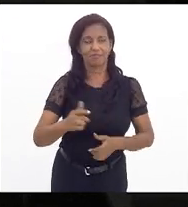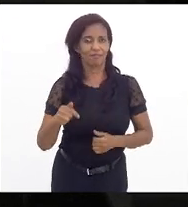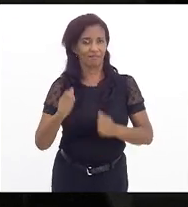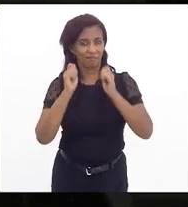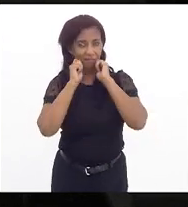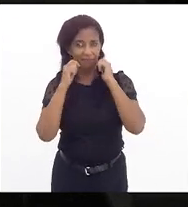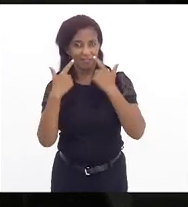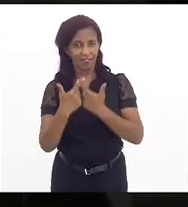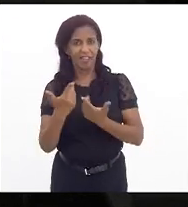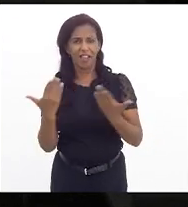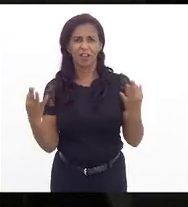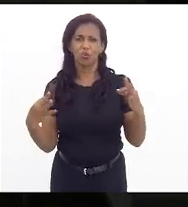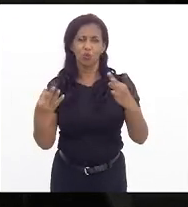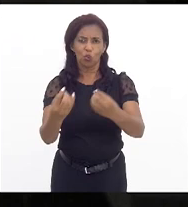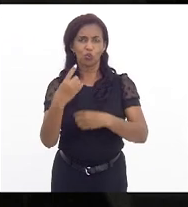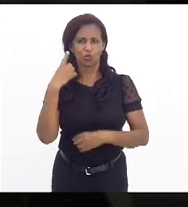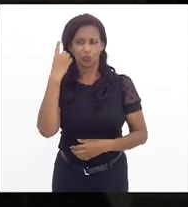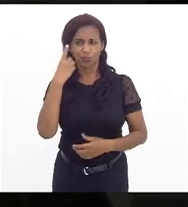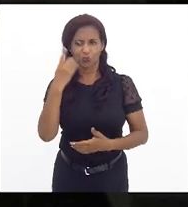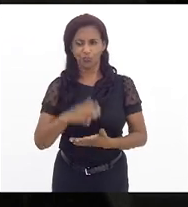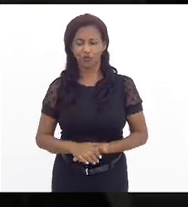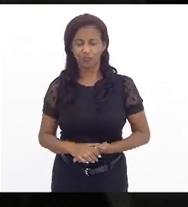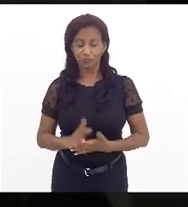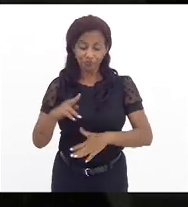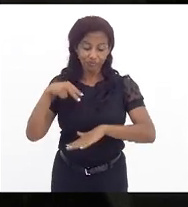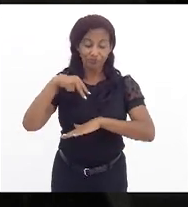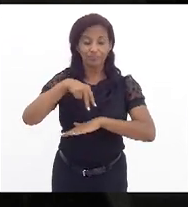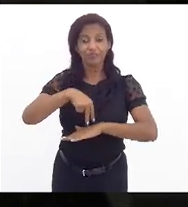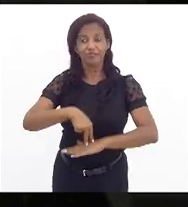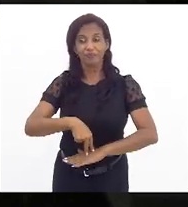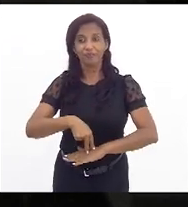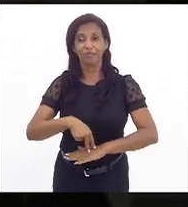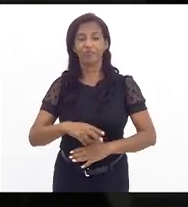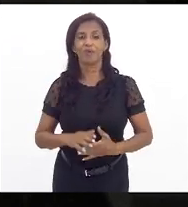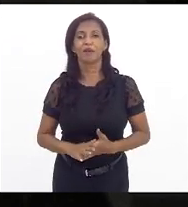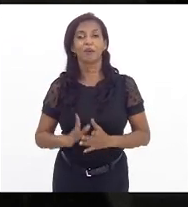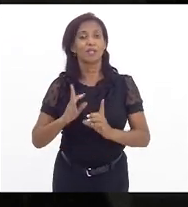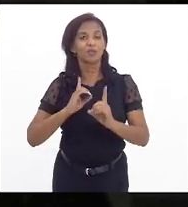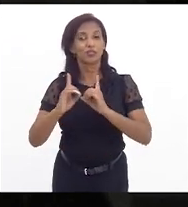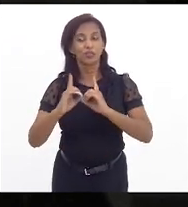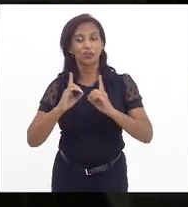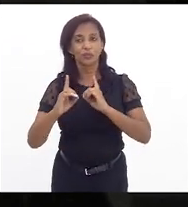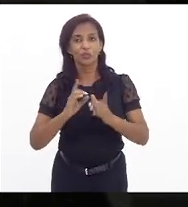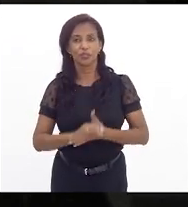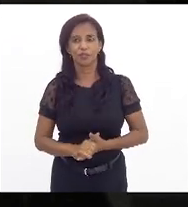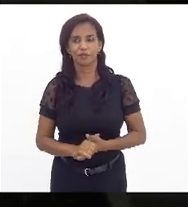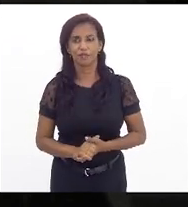senhoras deputadas, senhores deputados. Assumo a tribuna para discutir o projeto de